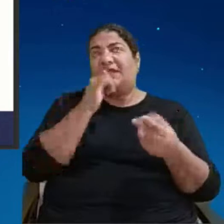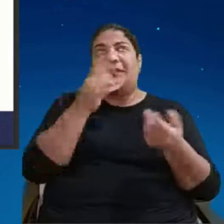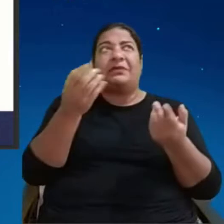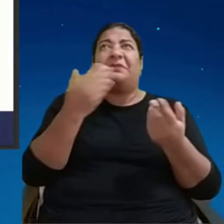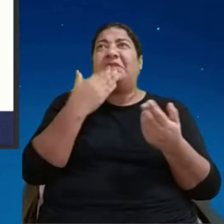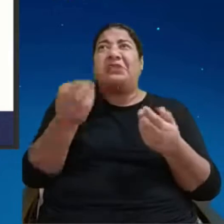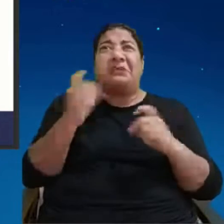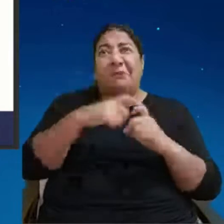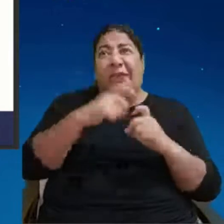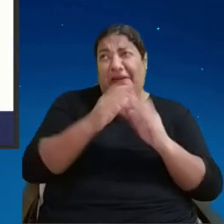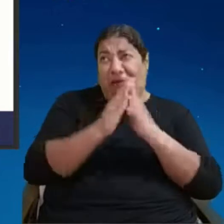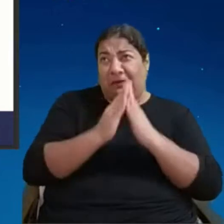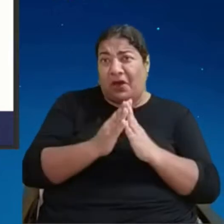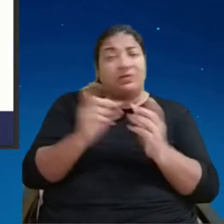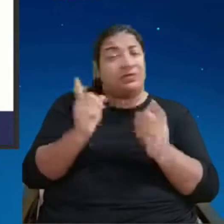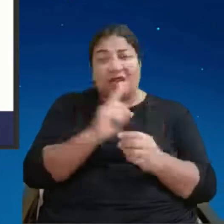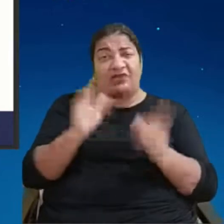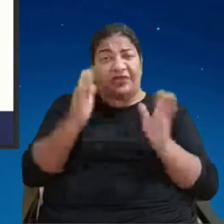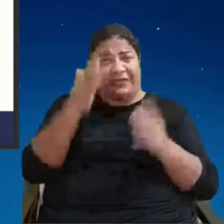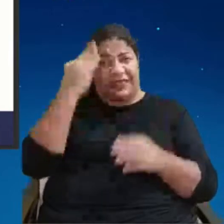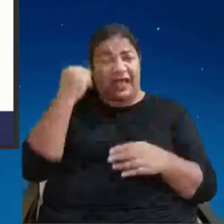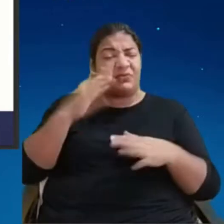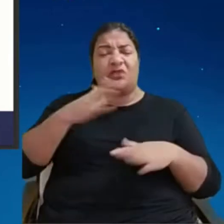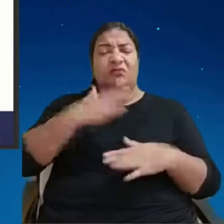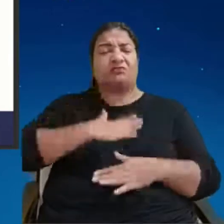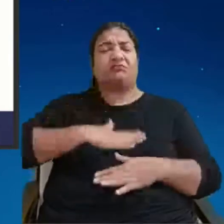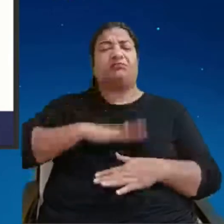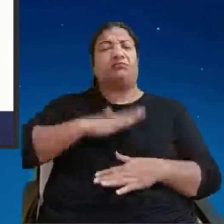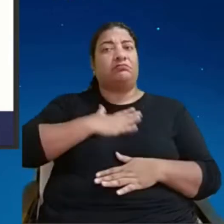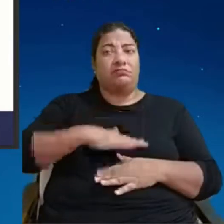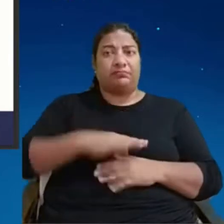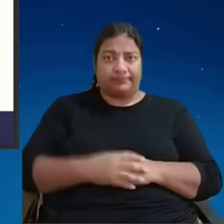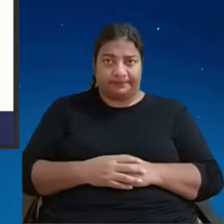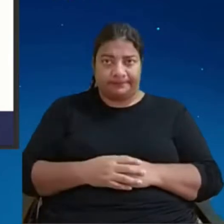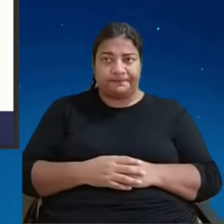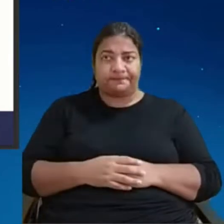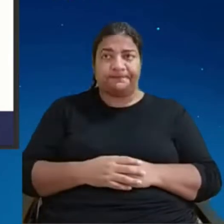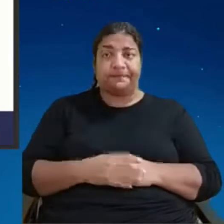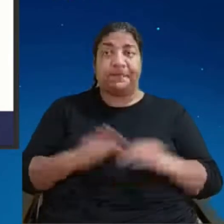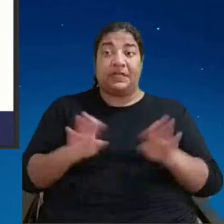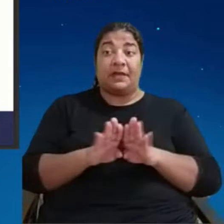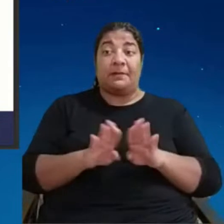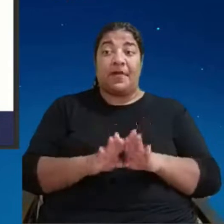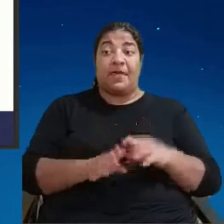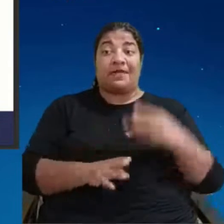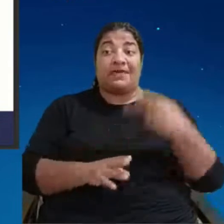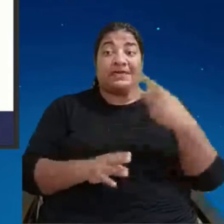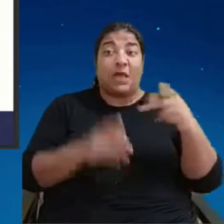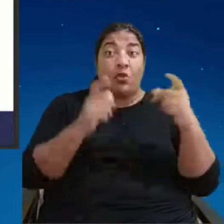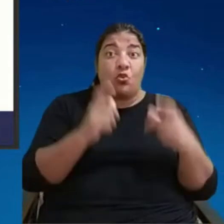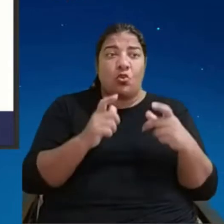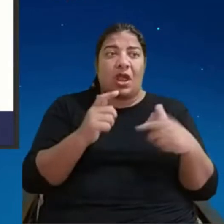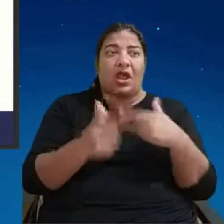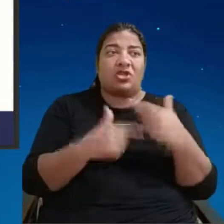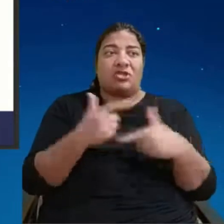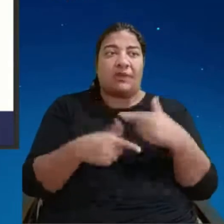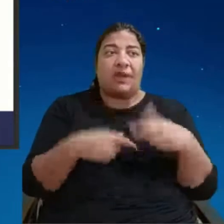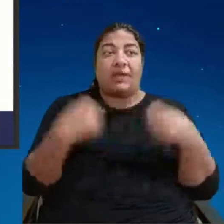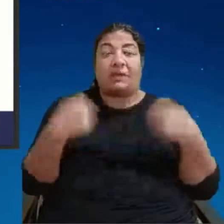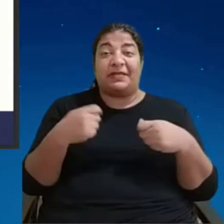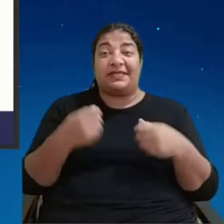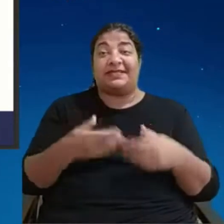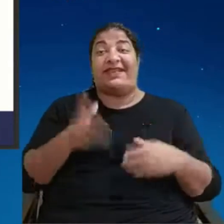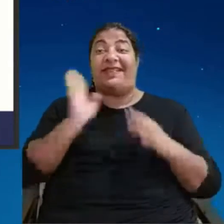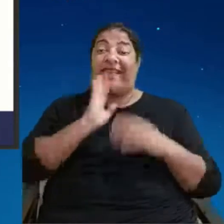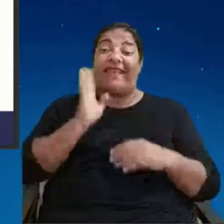para ele simplesmente descansar. Torne o seu local de trabalho divertido e